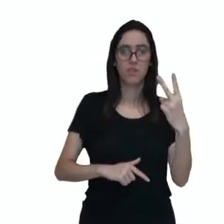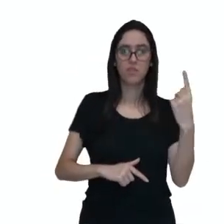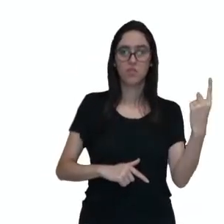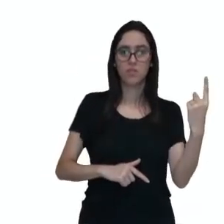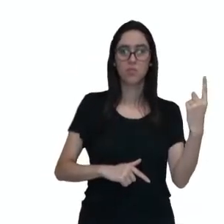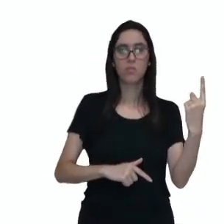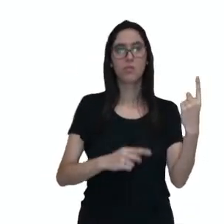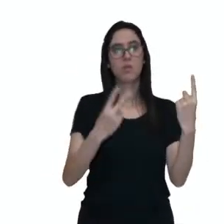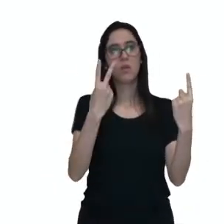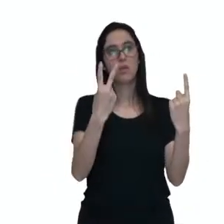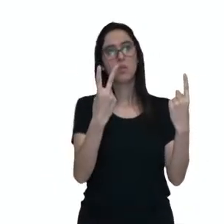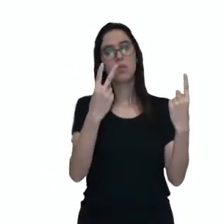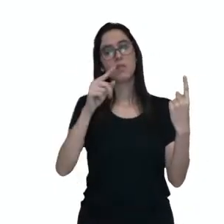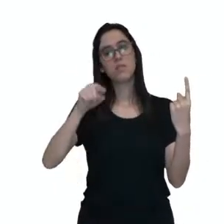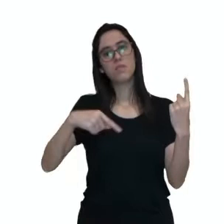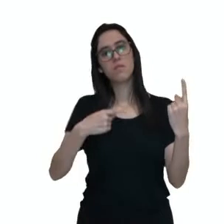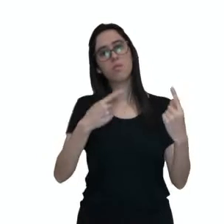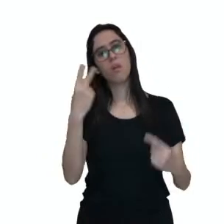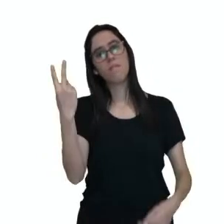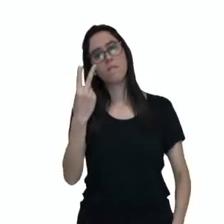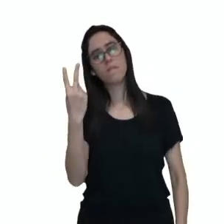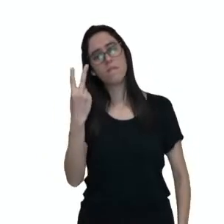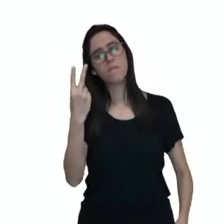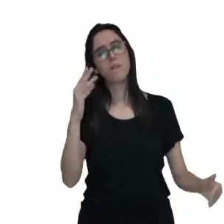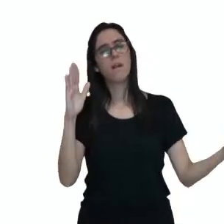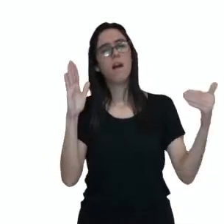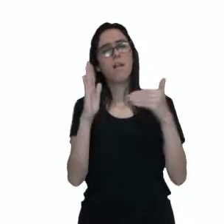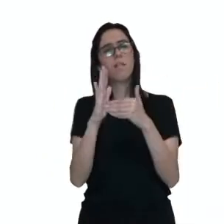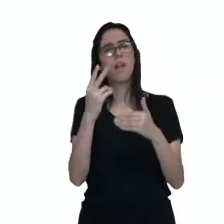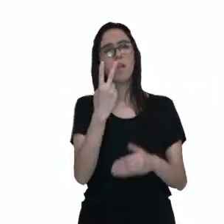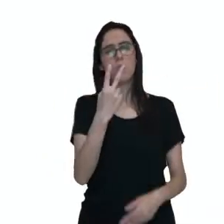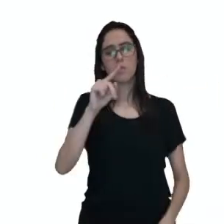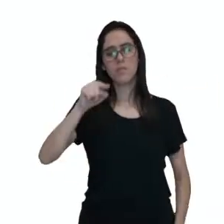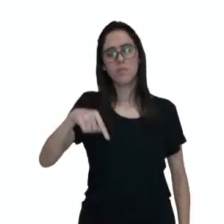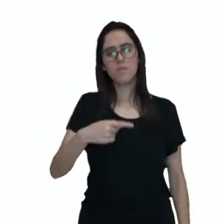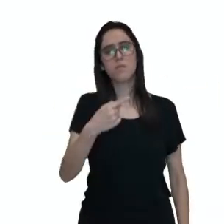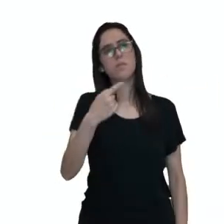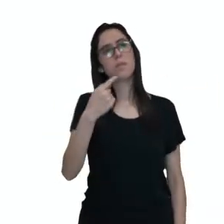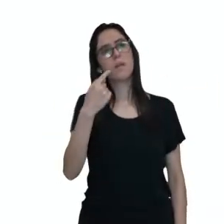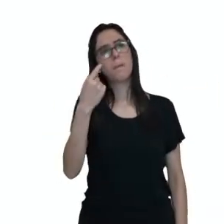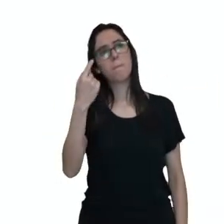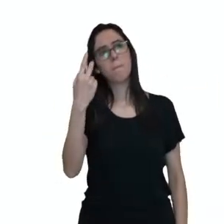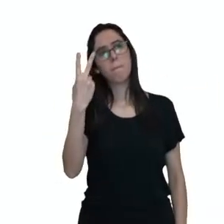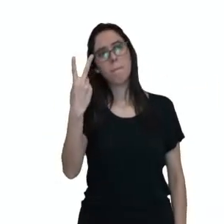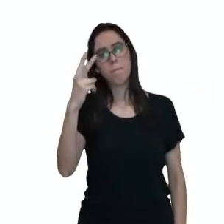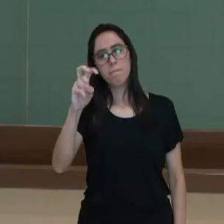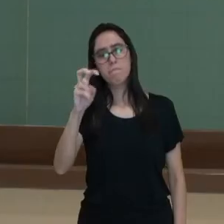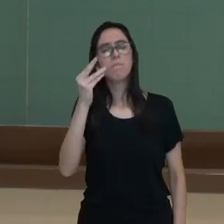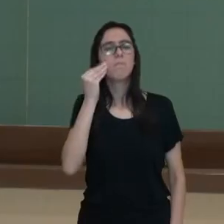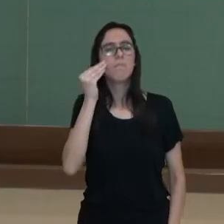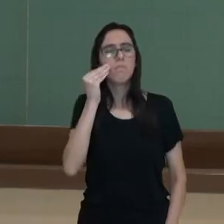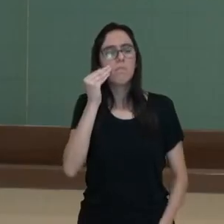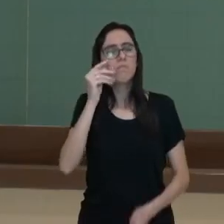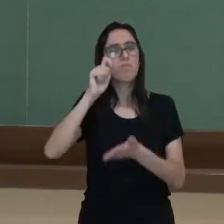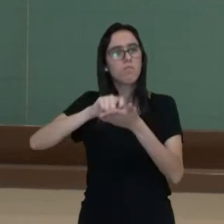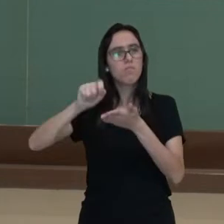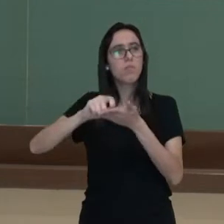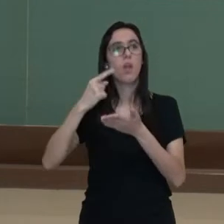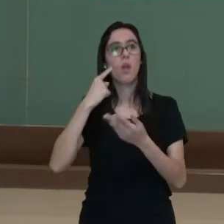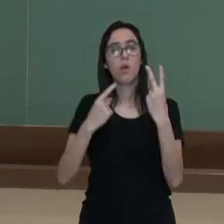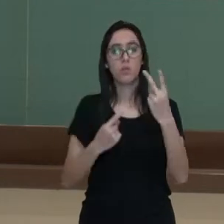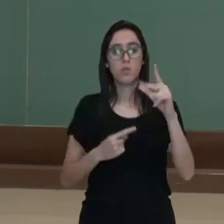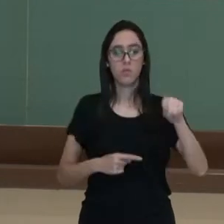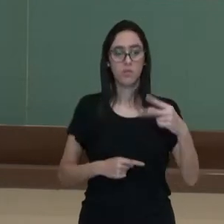22, 23 até o 30. E a gente vai fazendo as multiplicações, ó. 2,23 ao quadrado dá